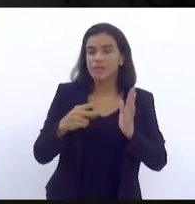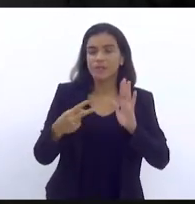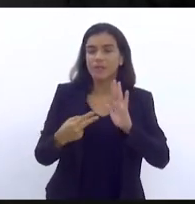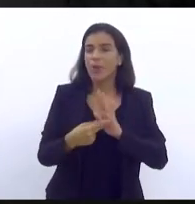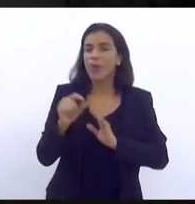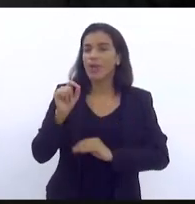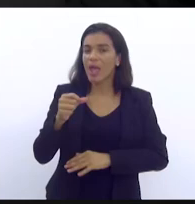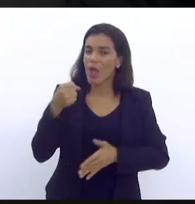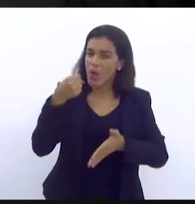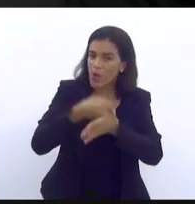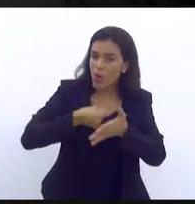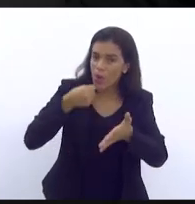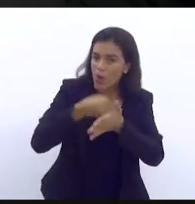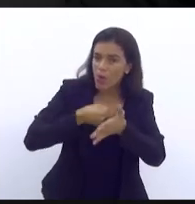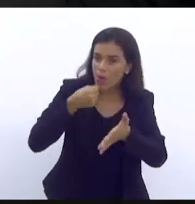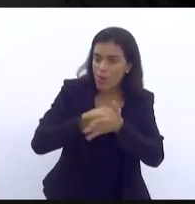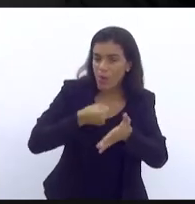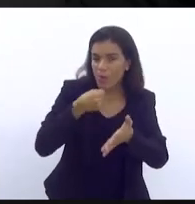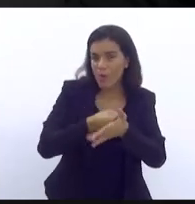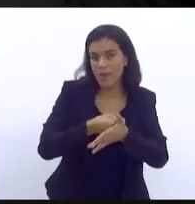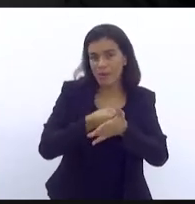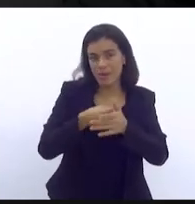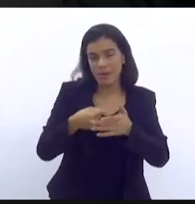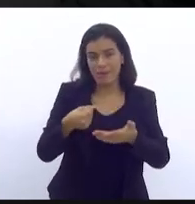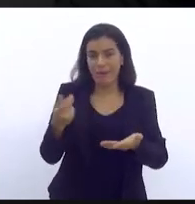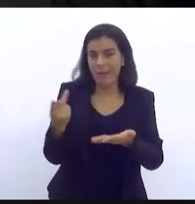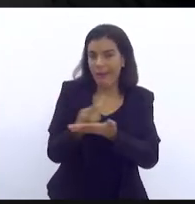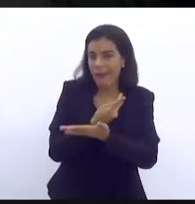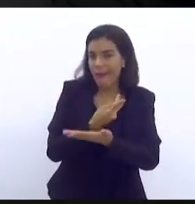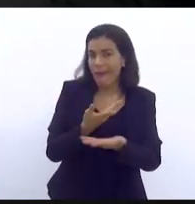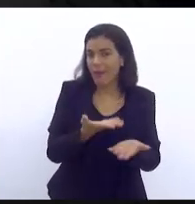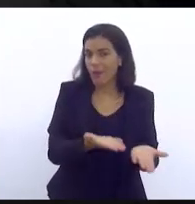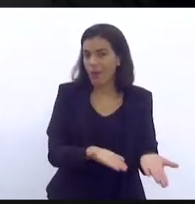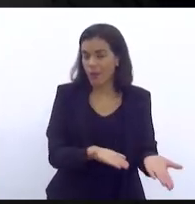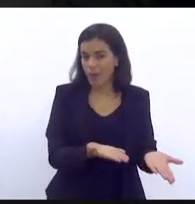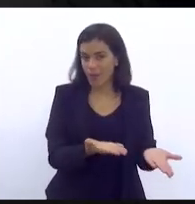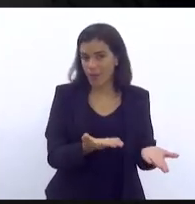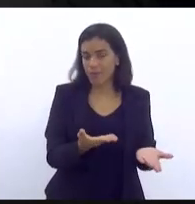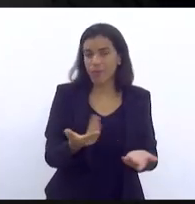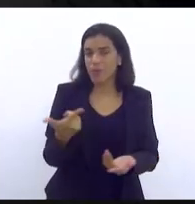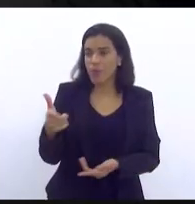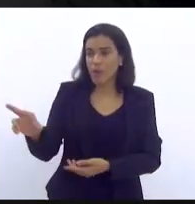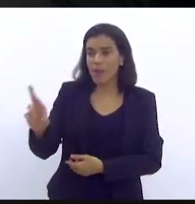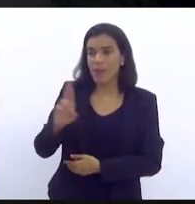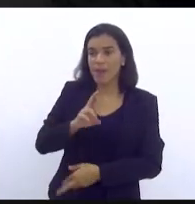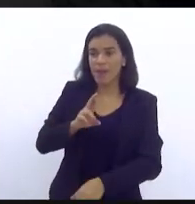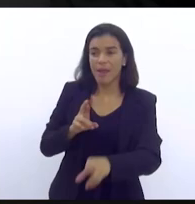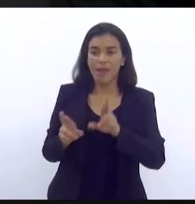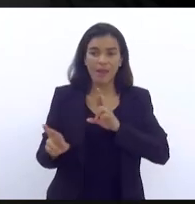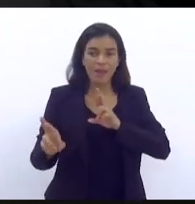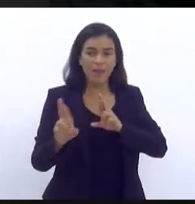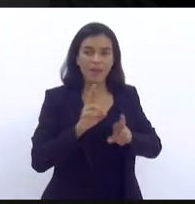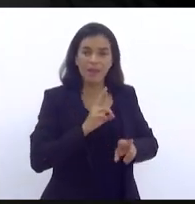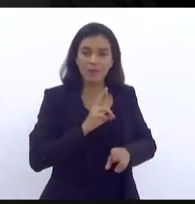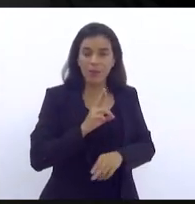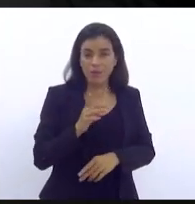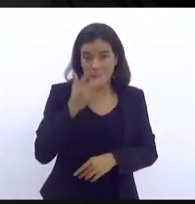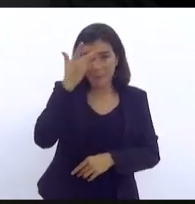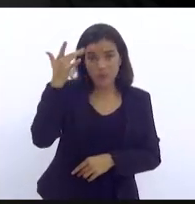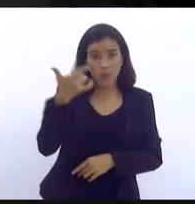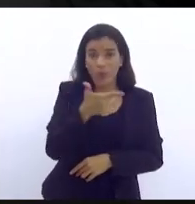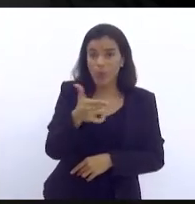combater essa ilicitude de não ter uma resposta do direito para aqueles que não podem pagar